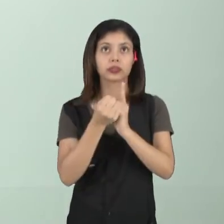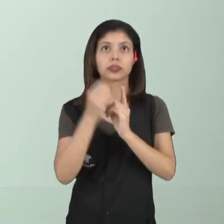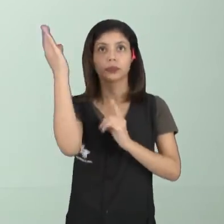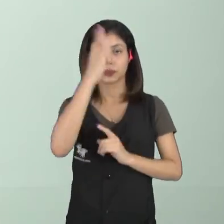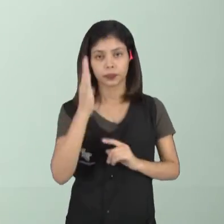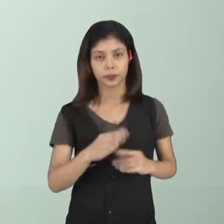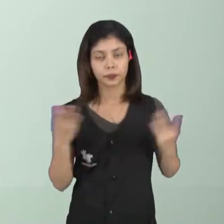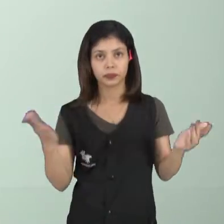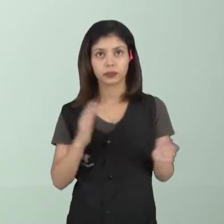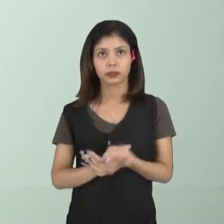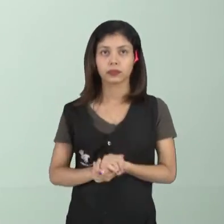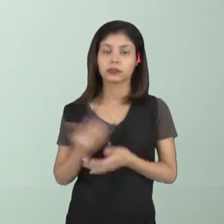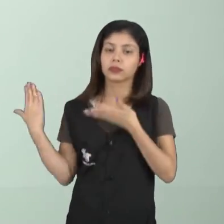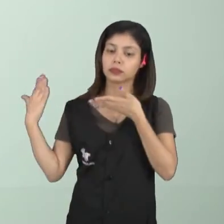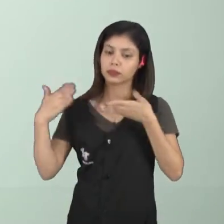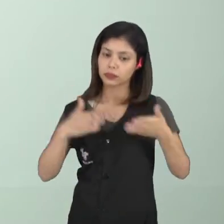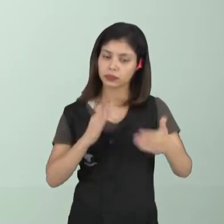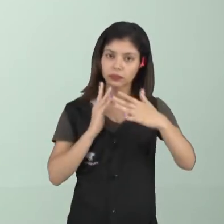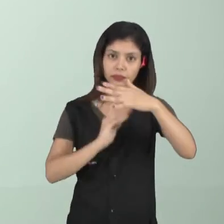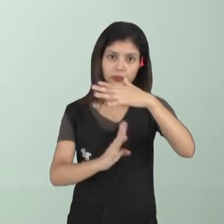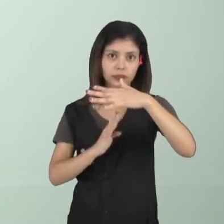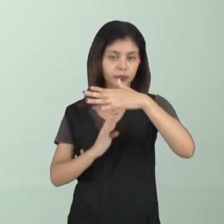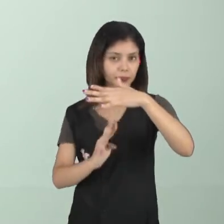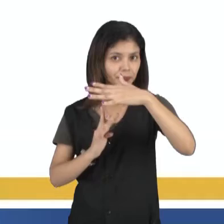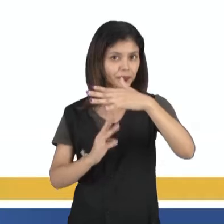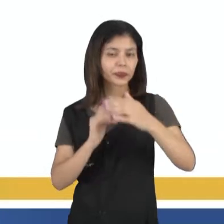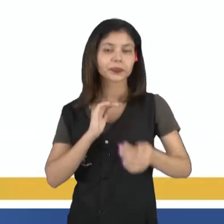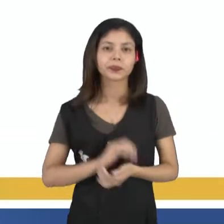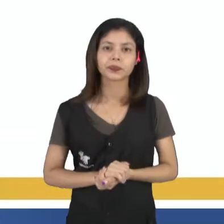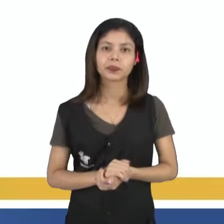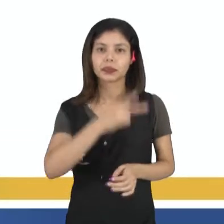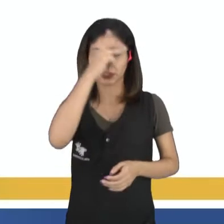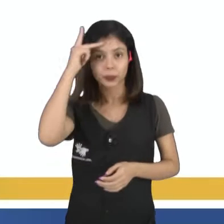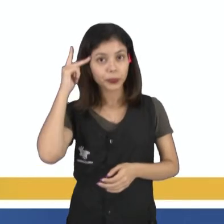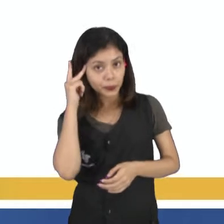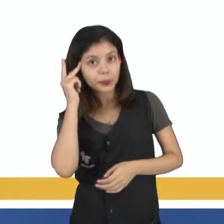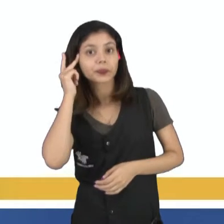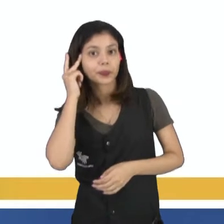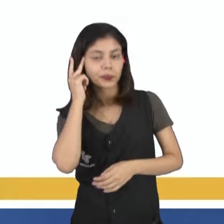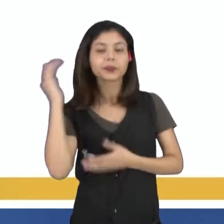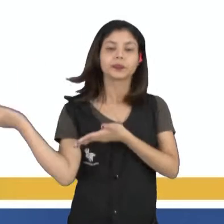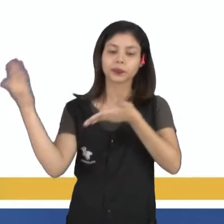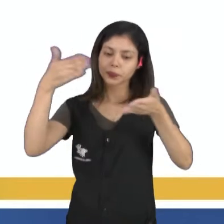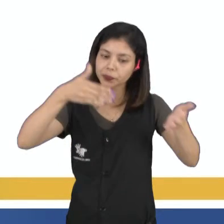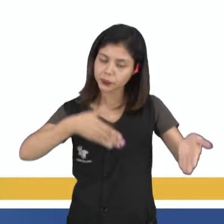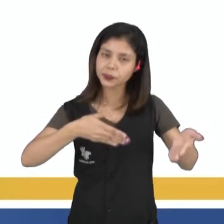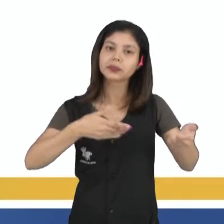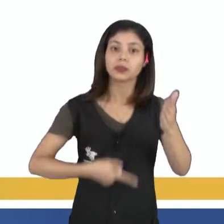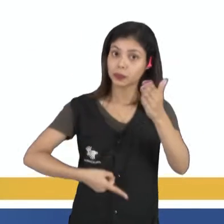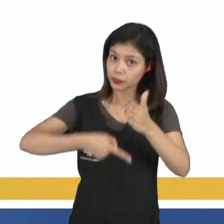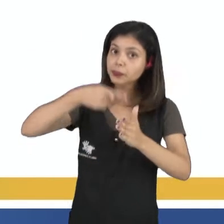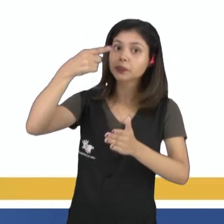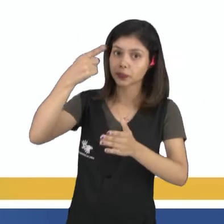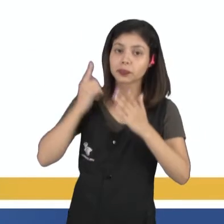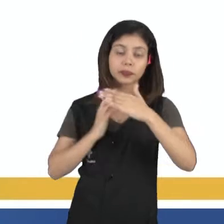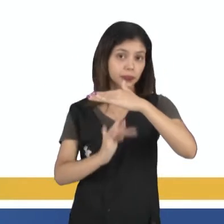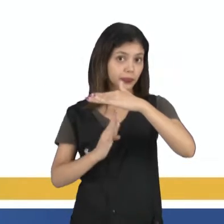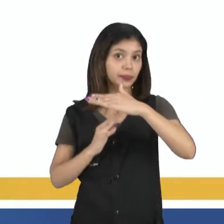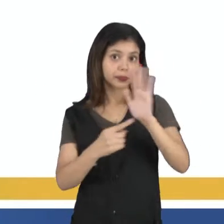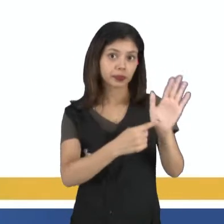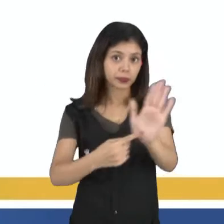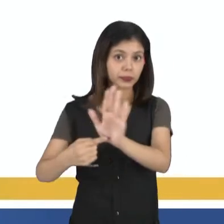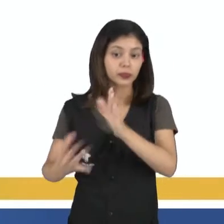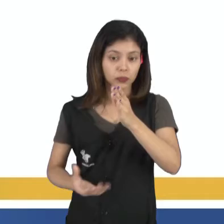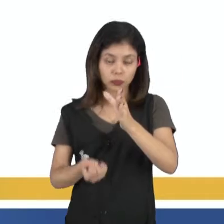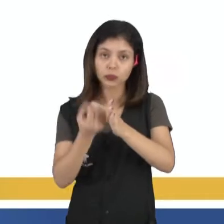da população brasileira que a chegada dos Imigrantes né a gente vai ter a então a vinda desses primeiros Imigrantes né que